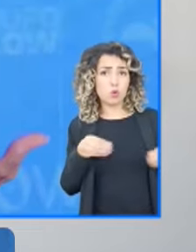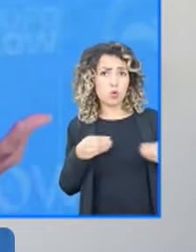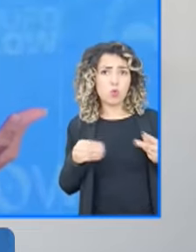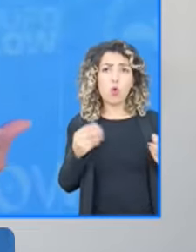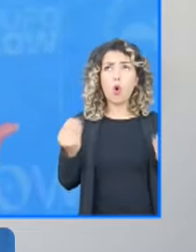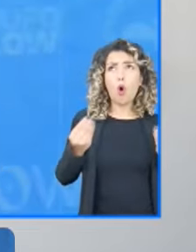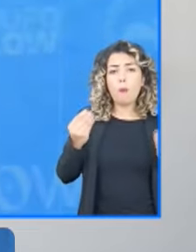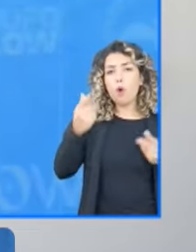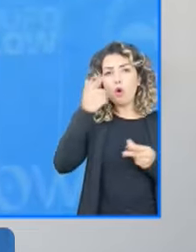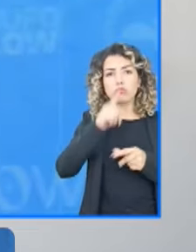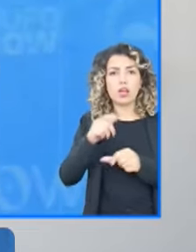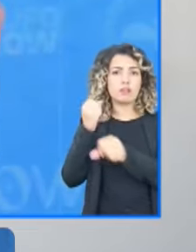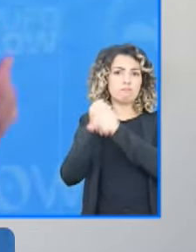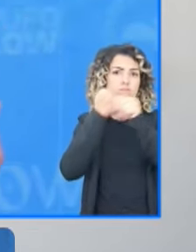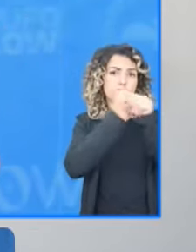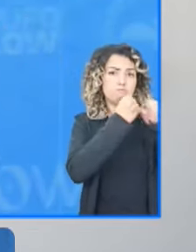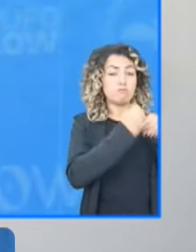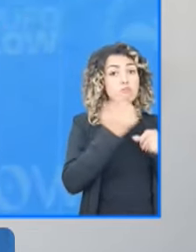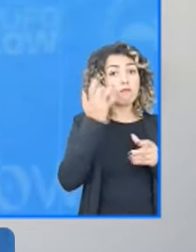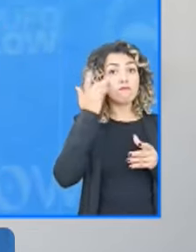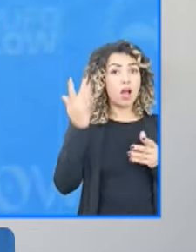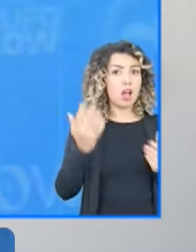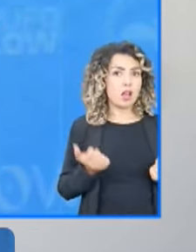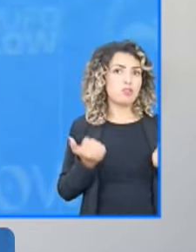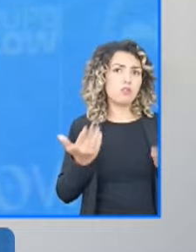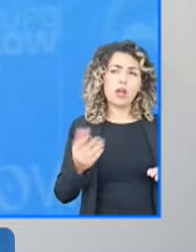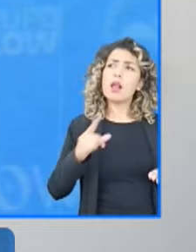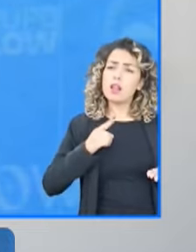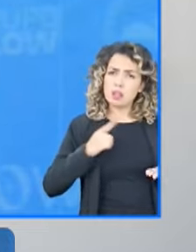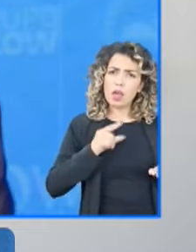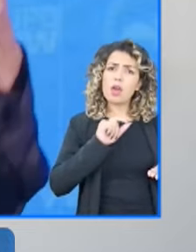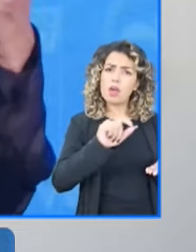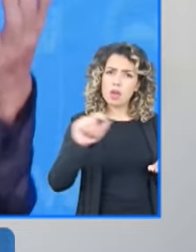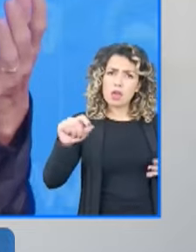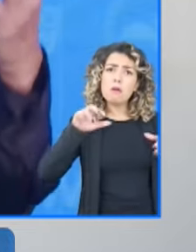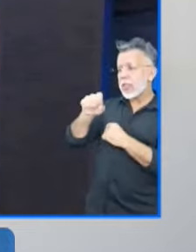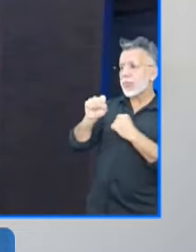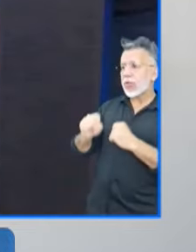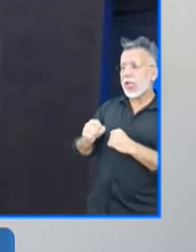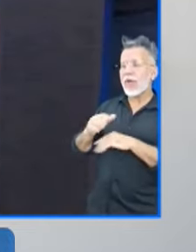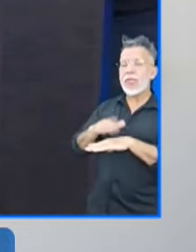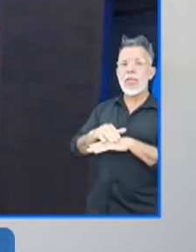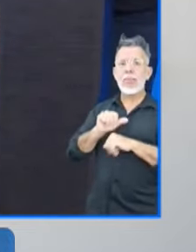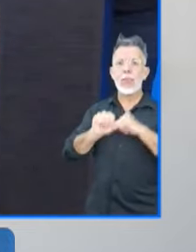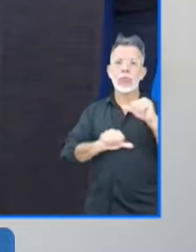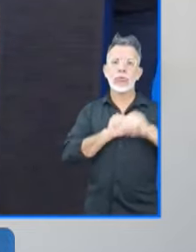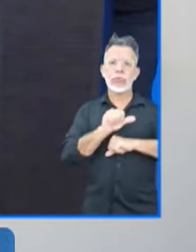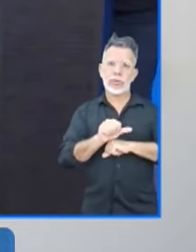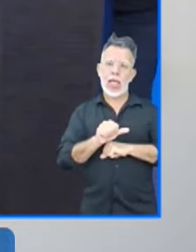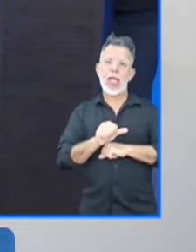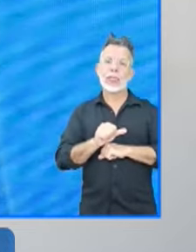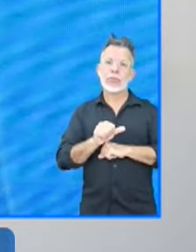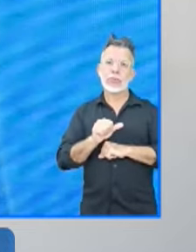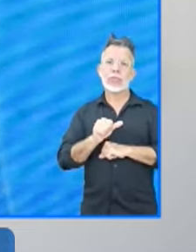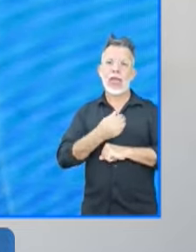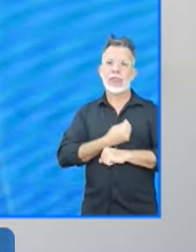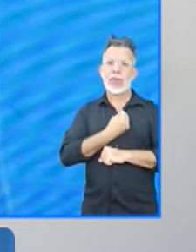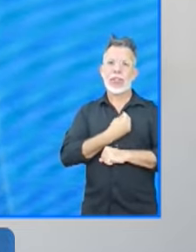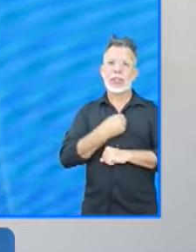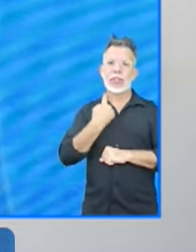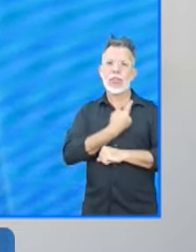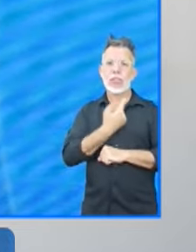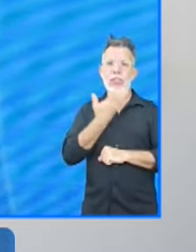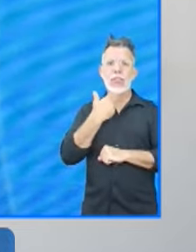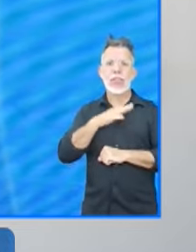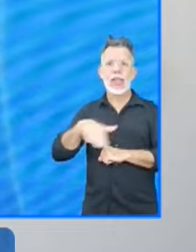os candidatos estão esperando justamente essas pesquisas para balizar as ações no, nessa reta final. O